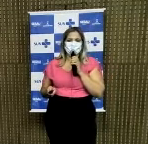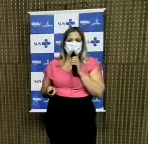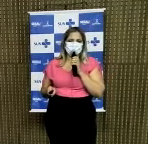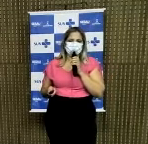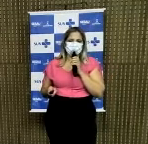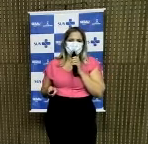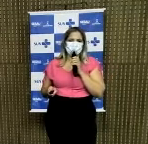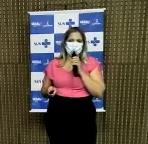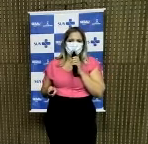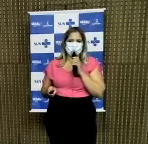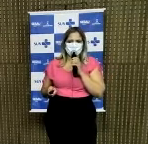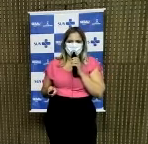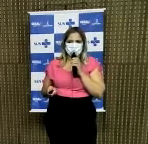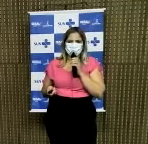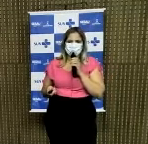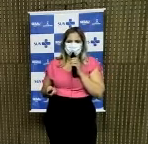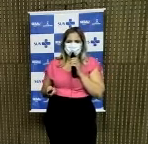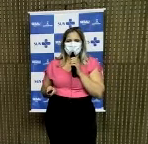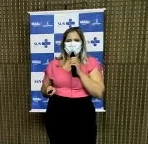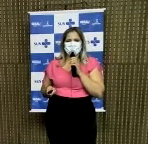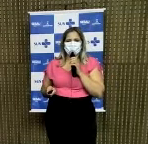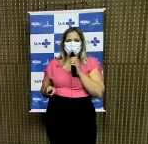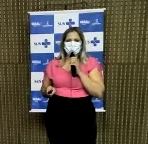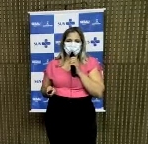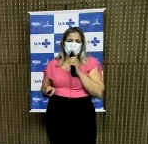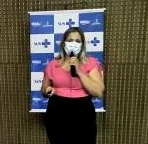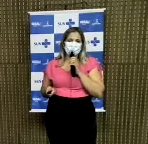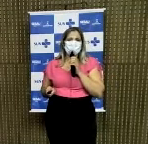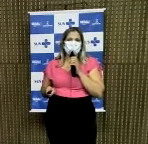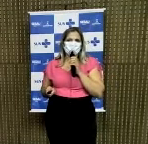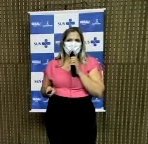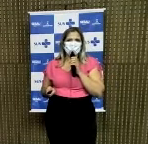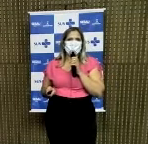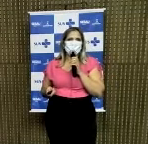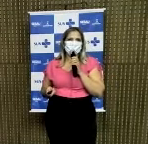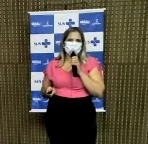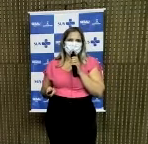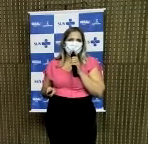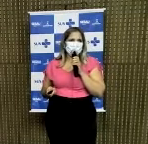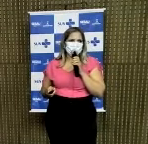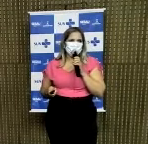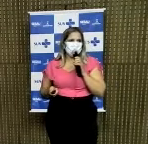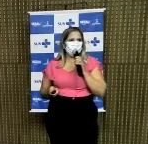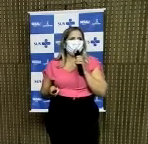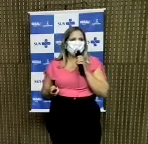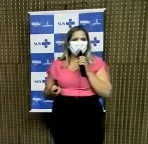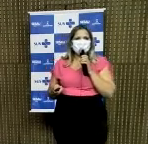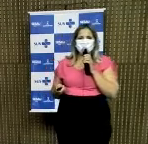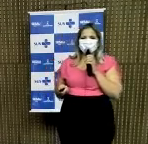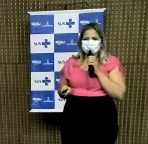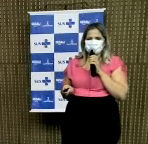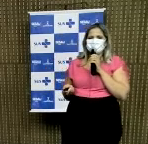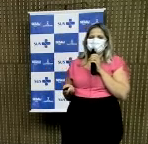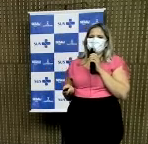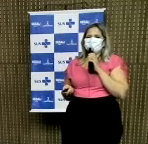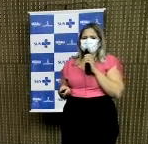teve algumas pacientes atendidas. Esse fluxo aqui, que esse nome diferente, né, que eu não vou falar, senão vocês vão rir de mim, esse